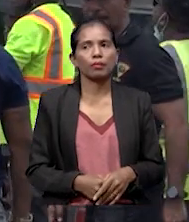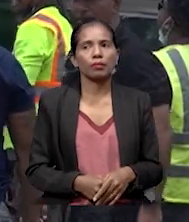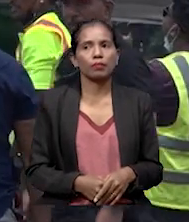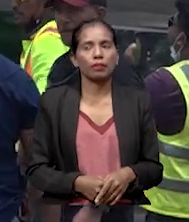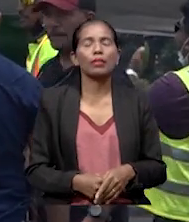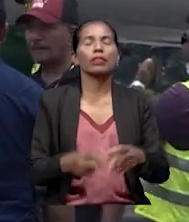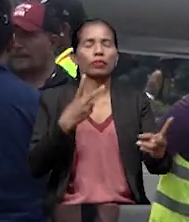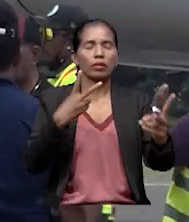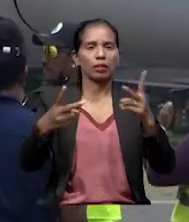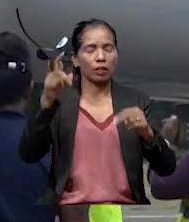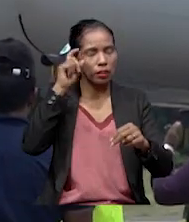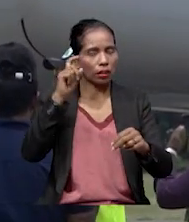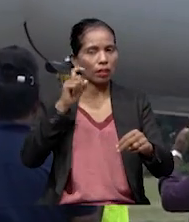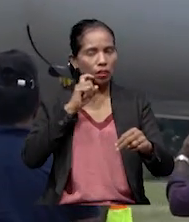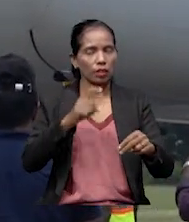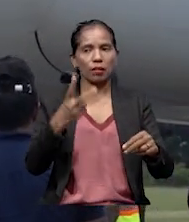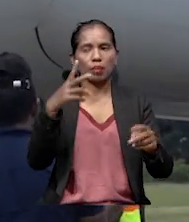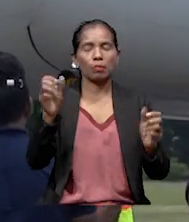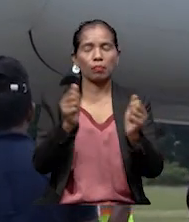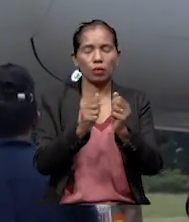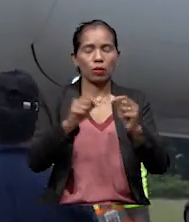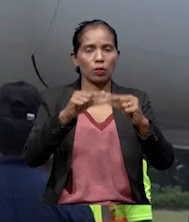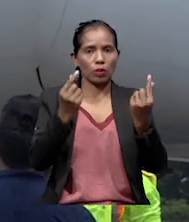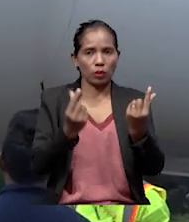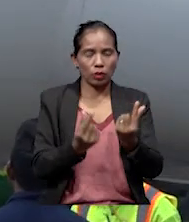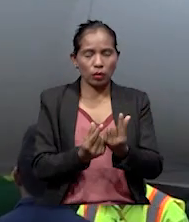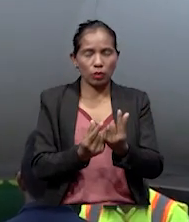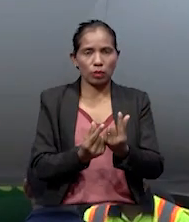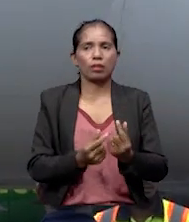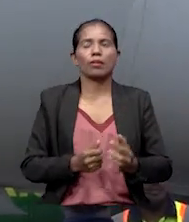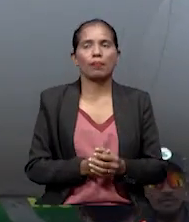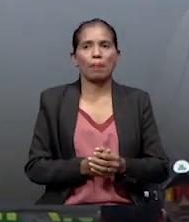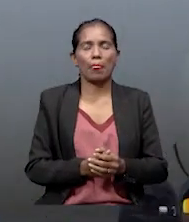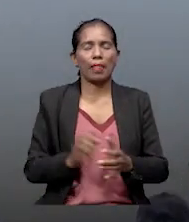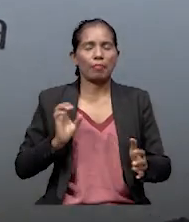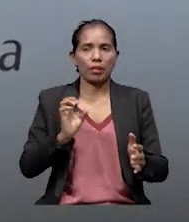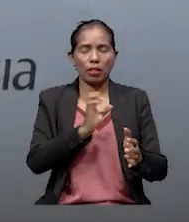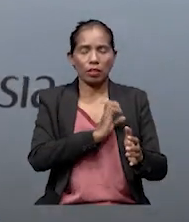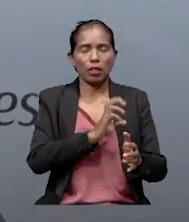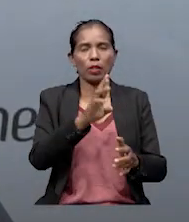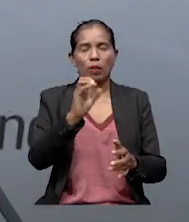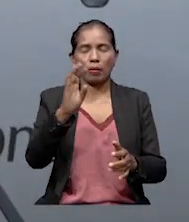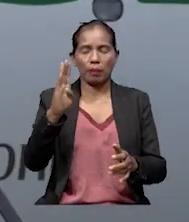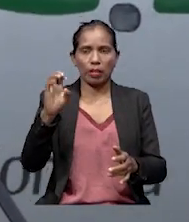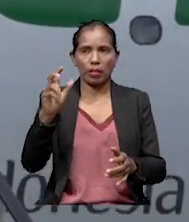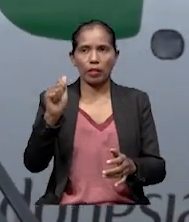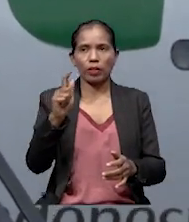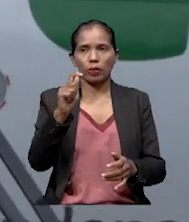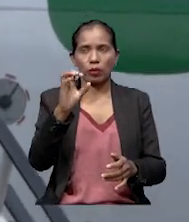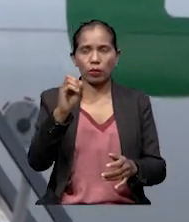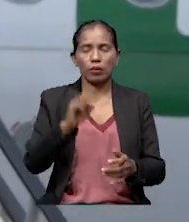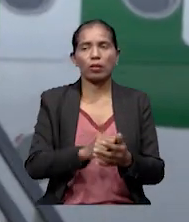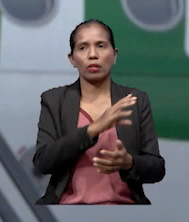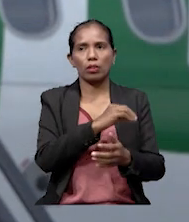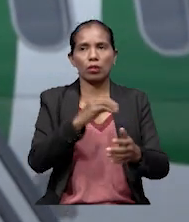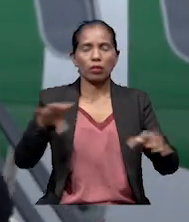Visita Kaira Lasanan Guzmão acompanha si sefi equipa técnica ba negociação, embaixador Roberto Soares, no equipa jurista no técnico